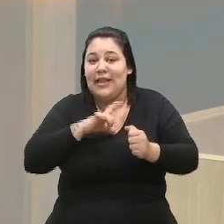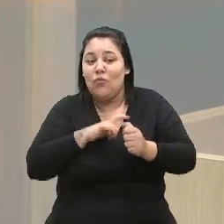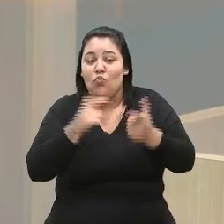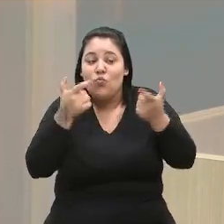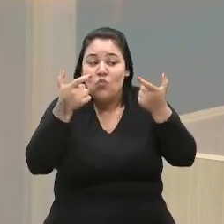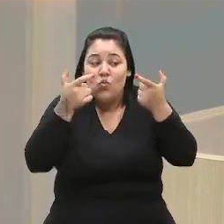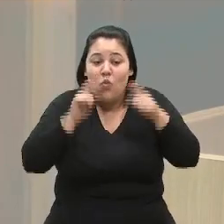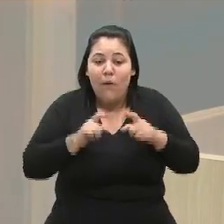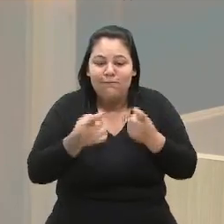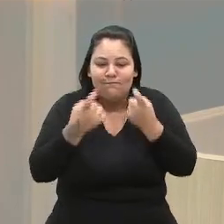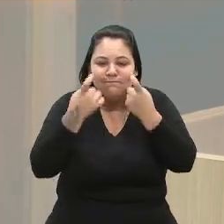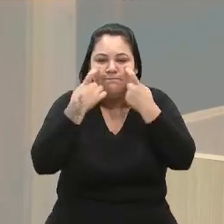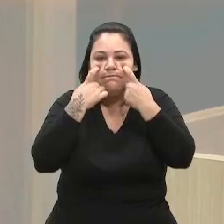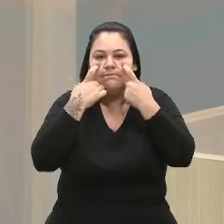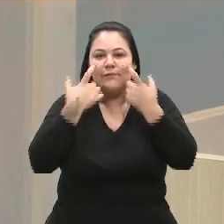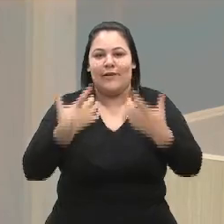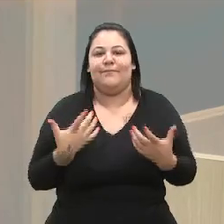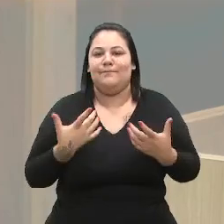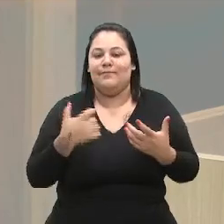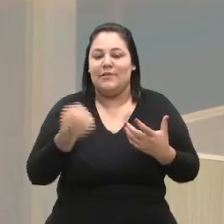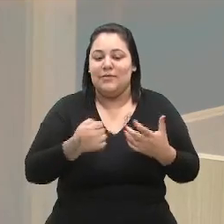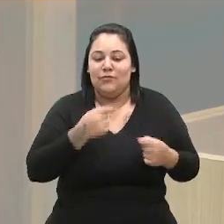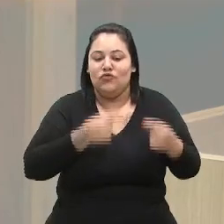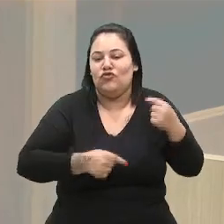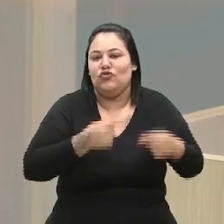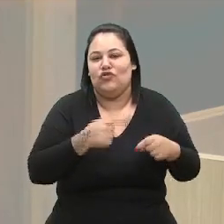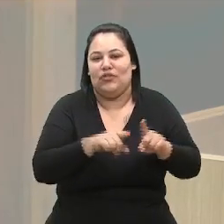acho que nós precisamos começar a discutir.